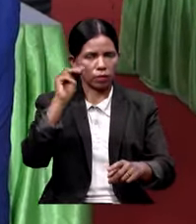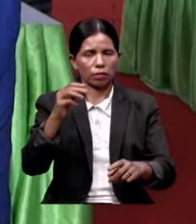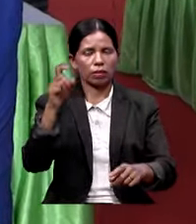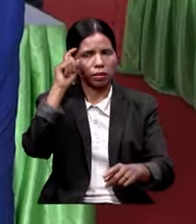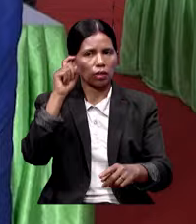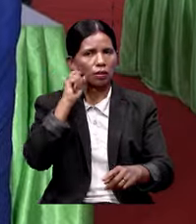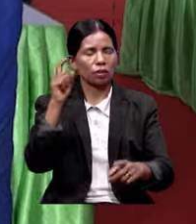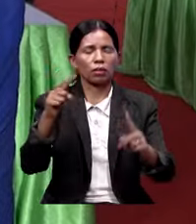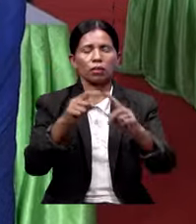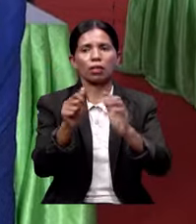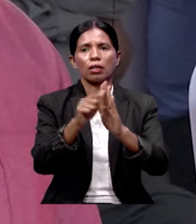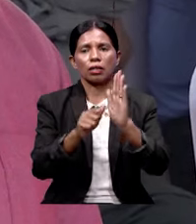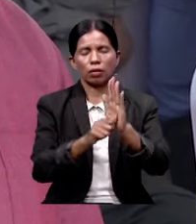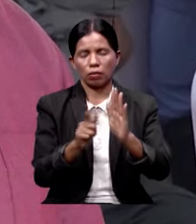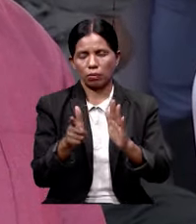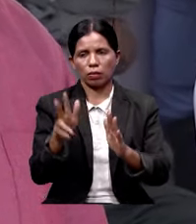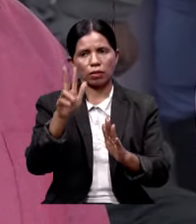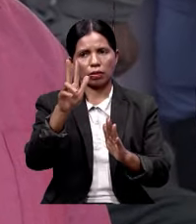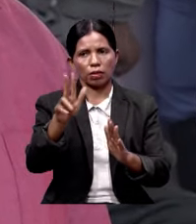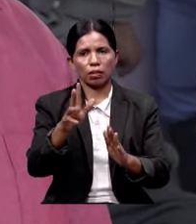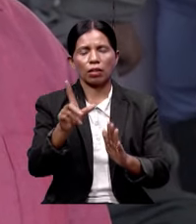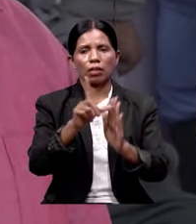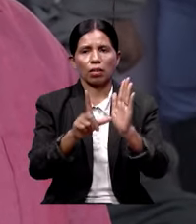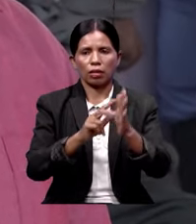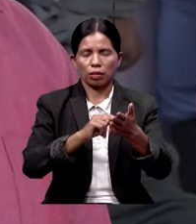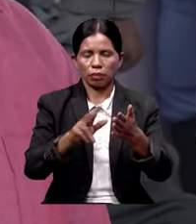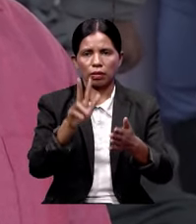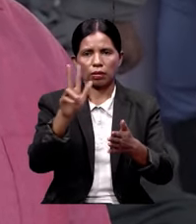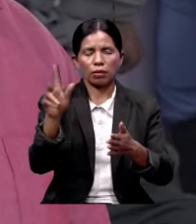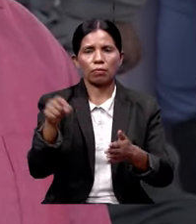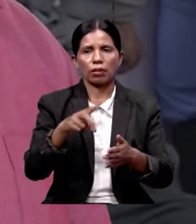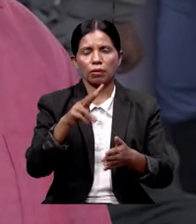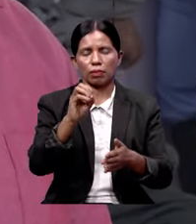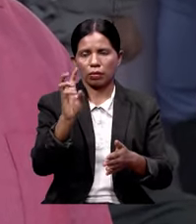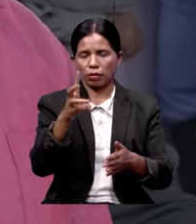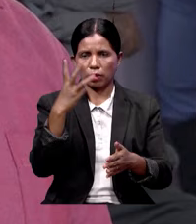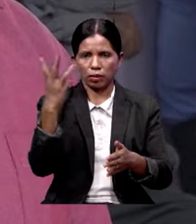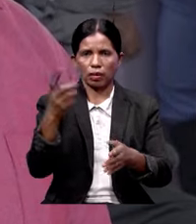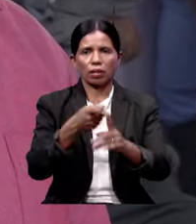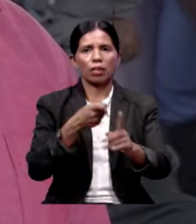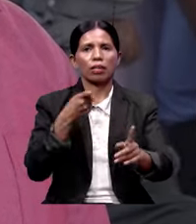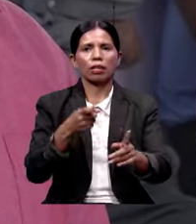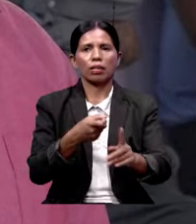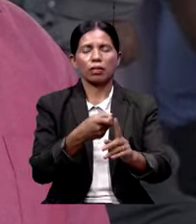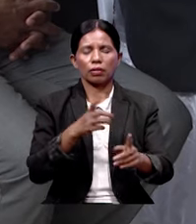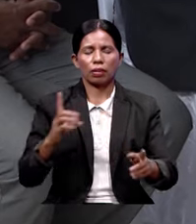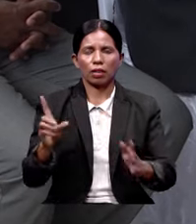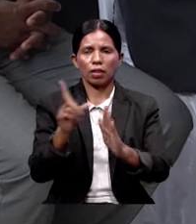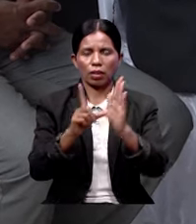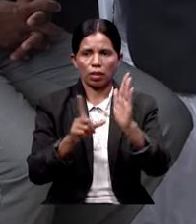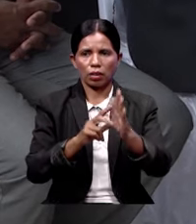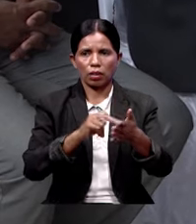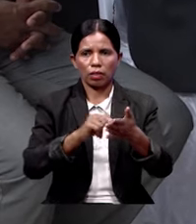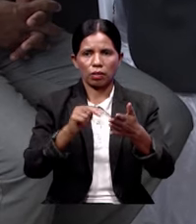Guzmão, baseia ba artigo Ronu Resintolu, decreto-lei número Tolu ba Raring Roronu Resinen, de behetan alteração si decreto-lei